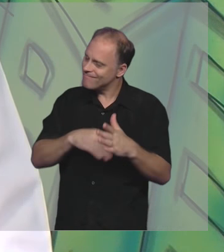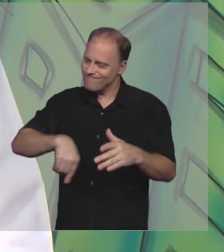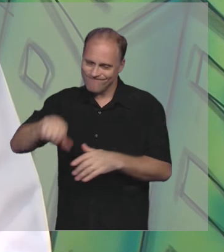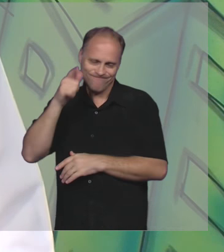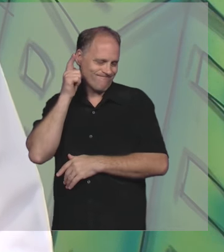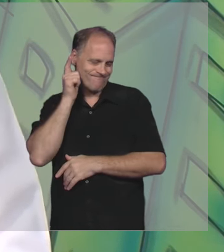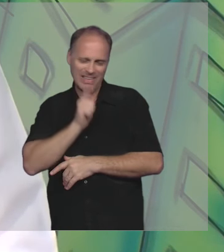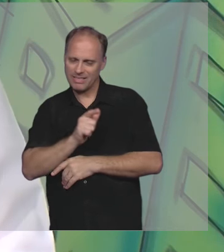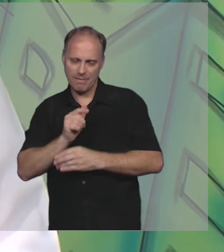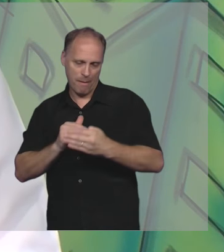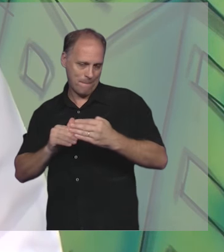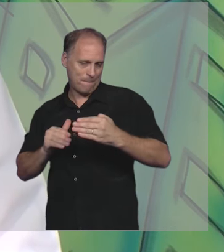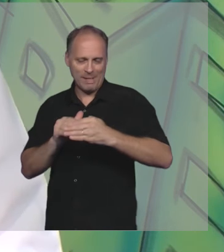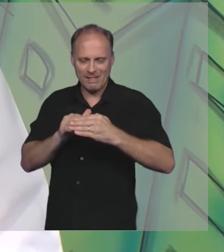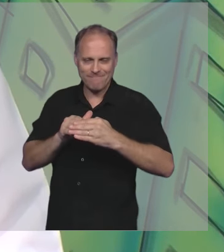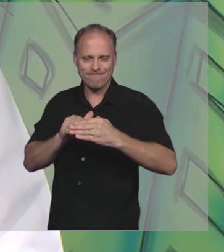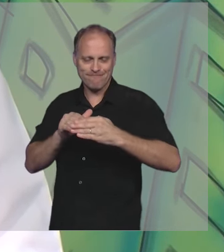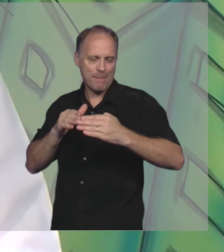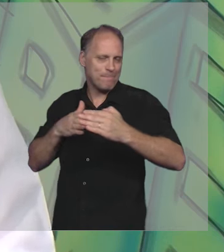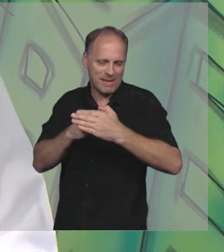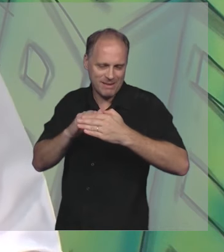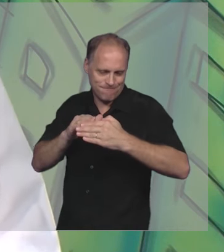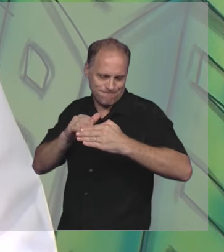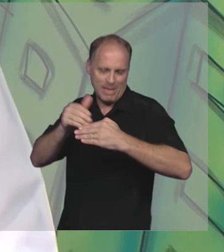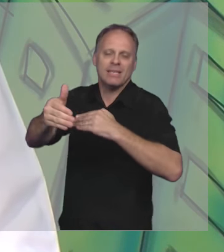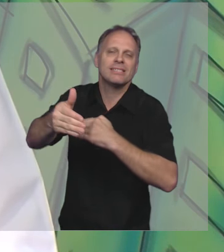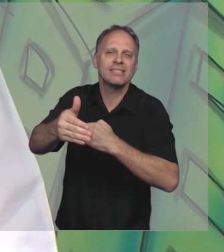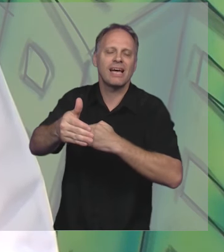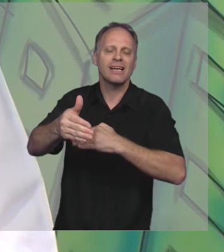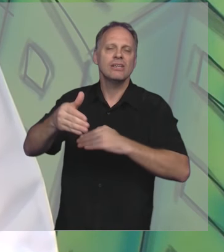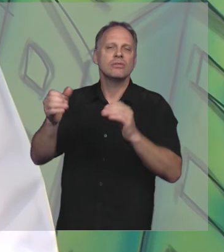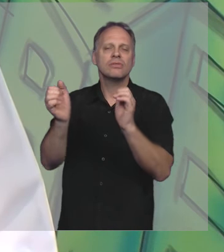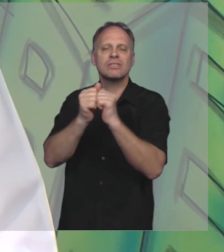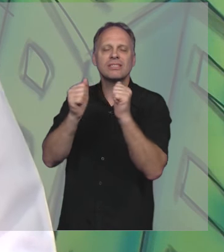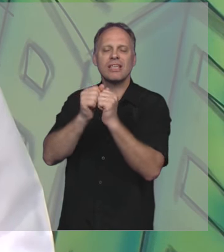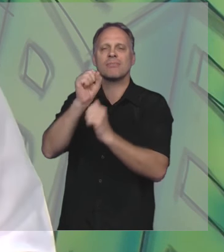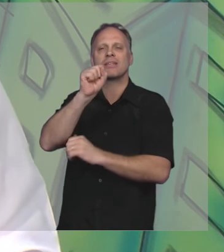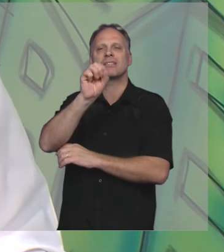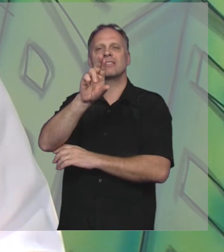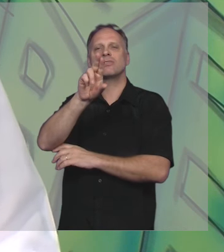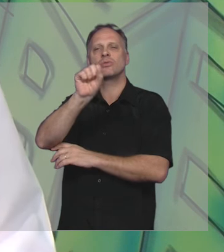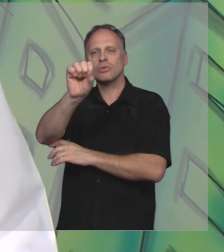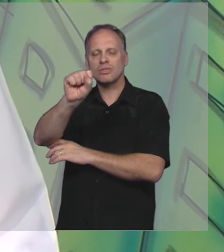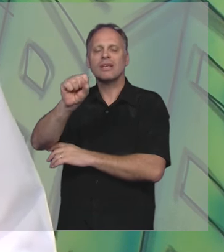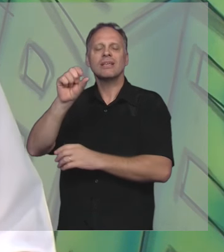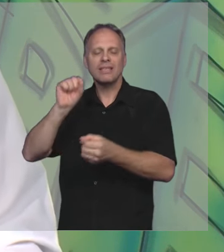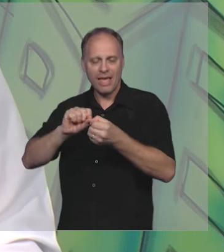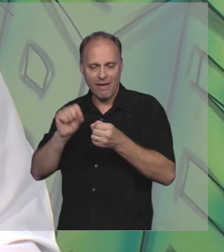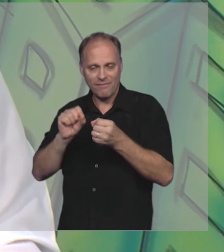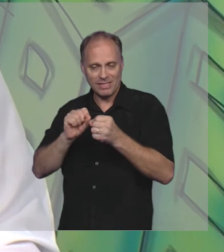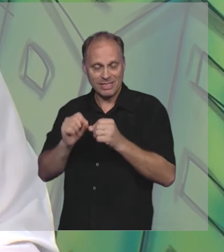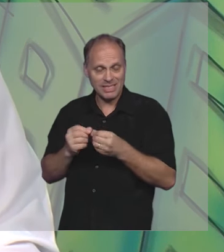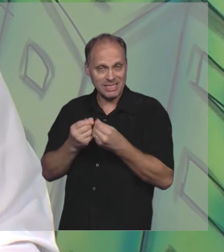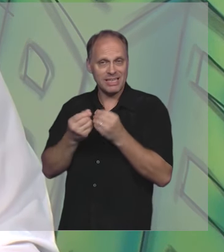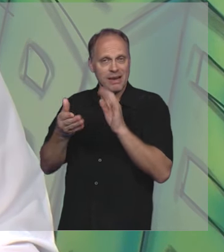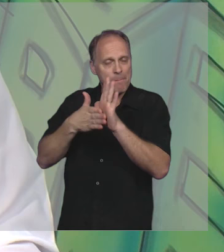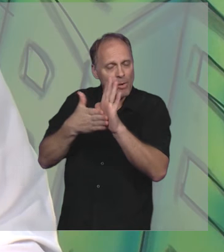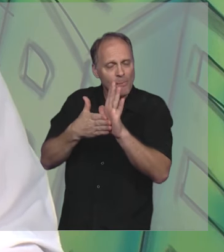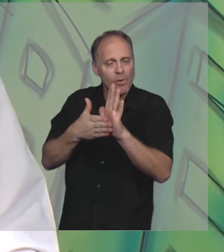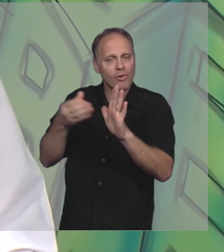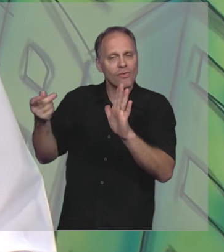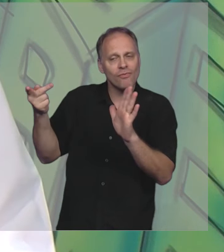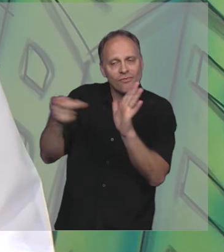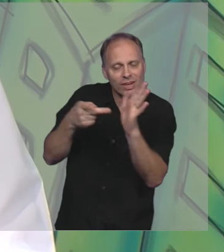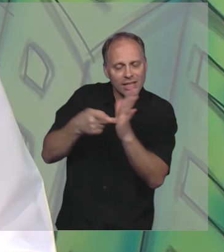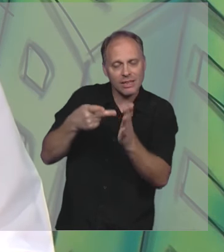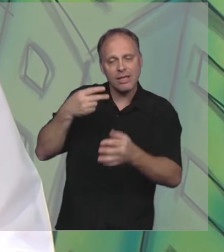não conseguimos ultrapassar nos últimos tempos as limitações do sistema de saúde, que é proporcionar o